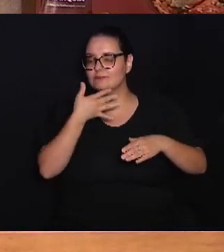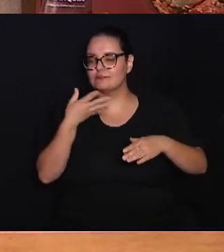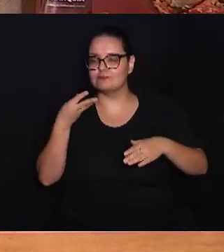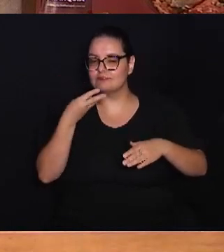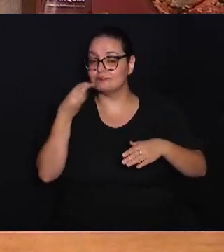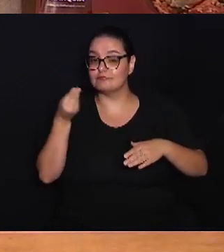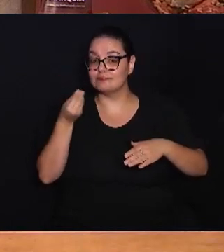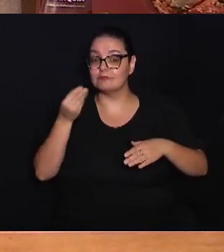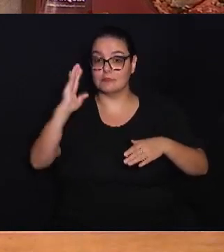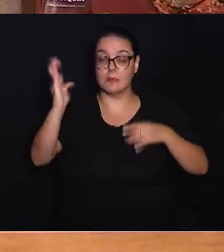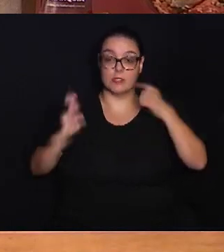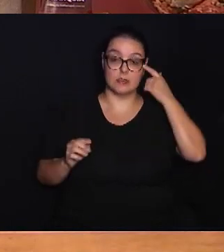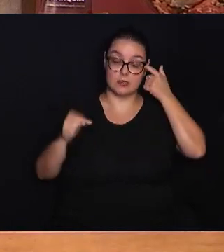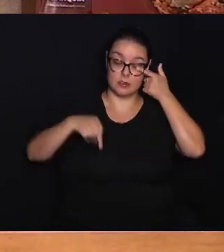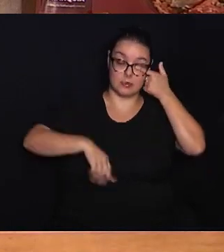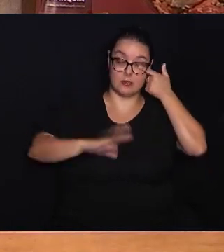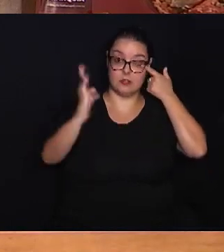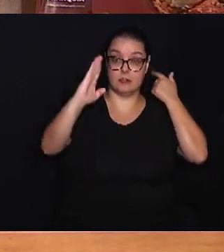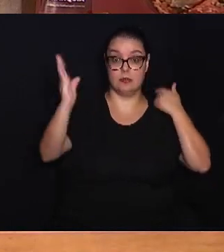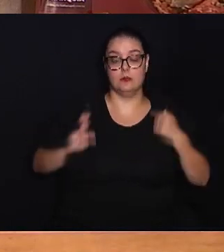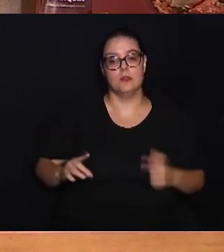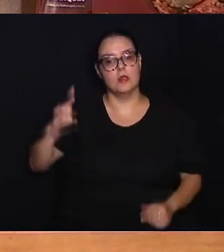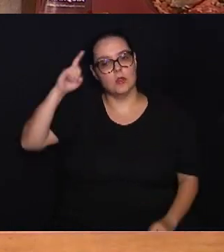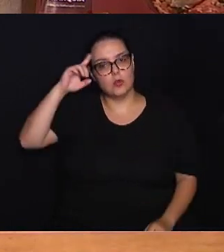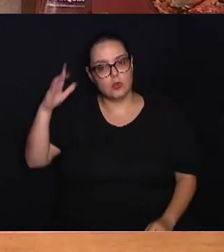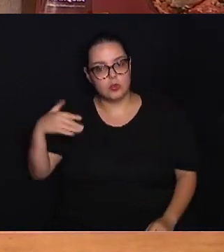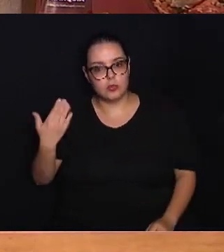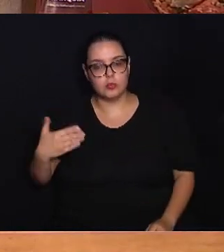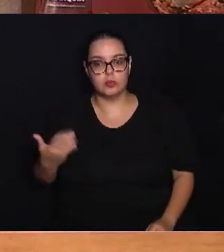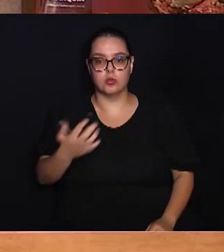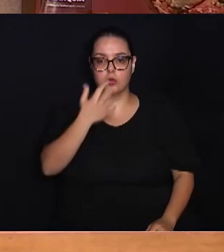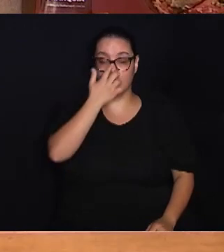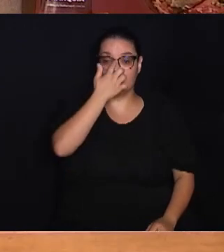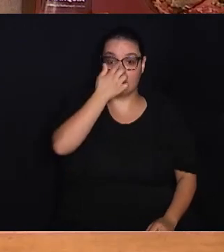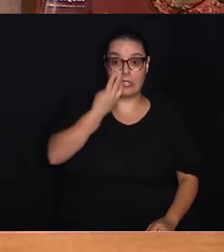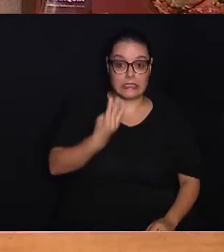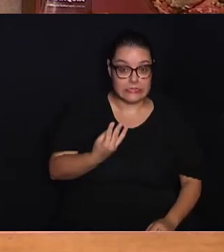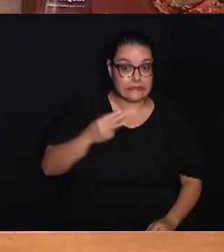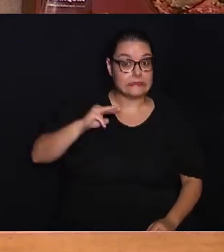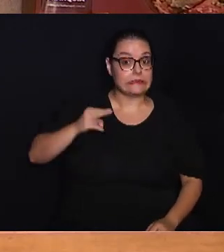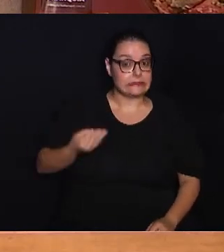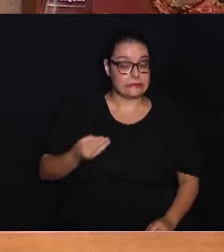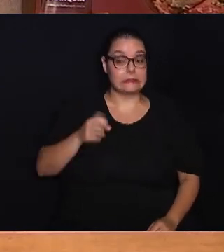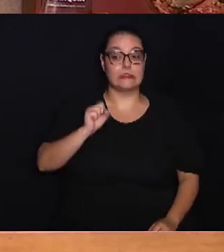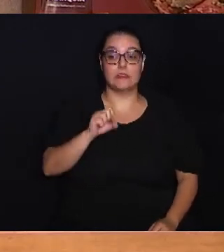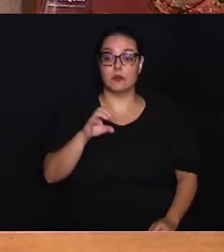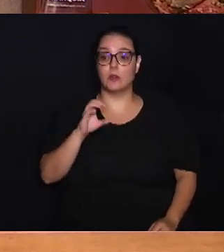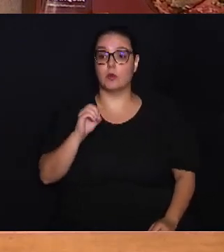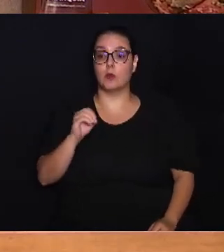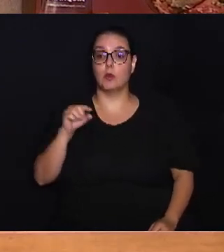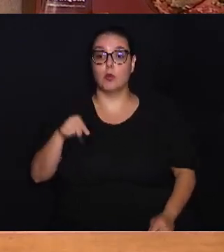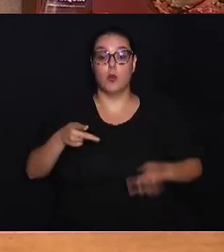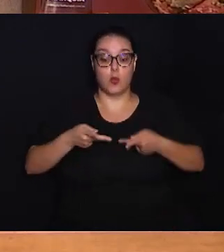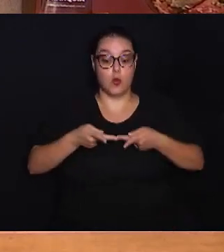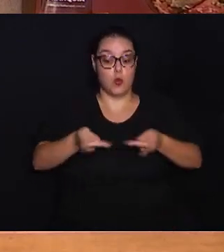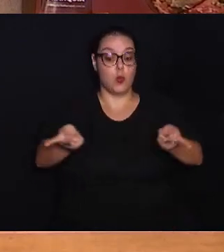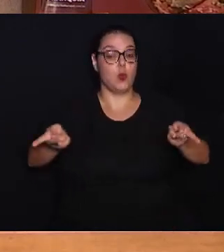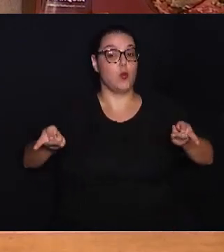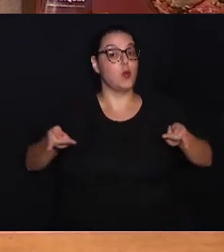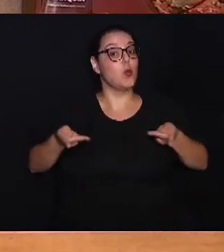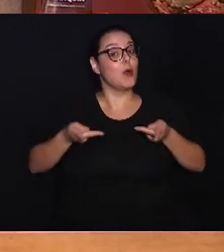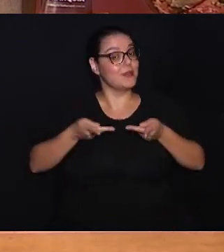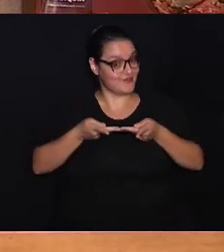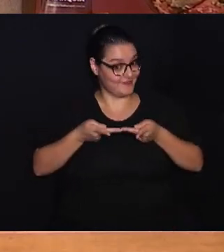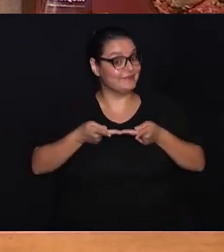no gosto do brasileiro no Brasil são produzidas diariamente 3 milhões 800.000